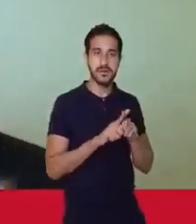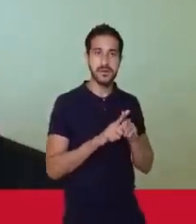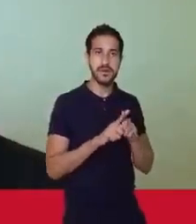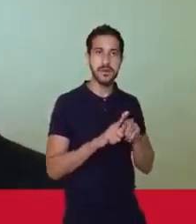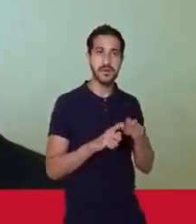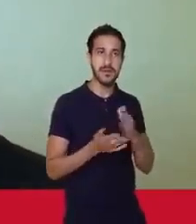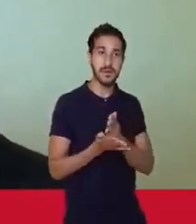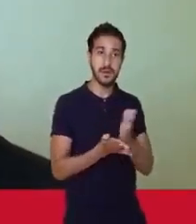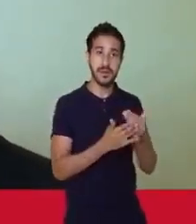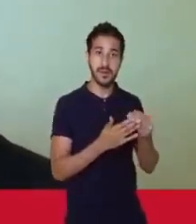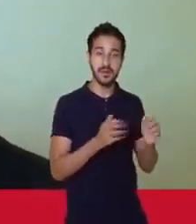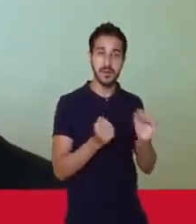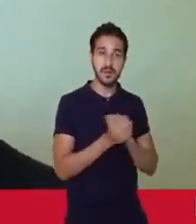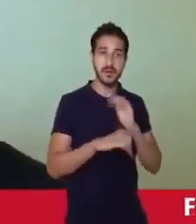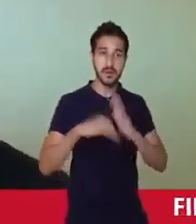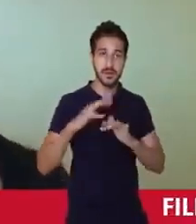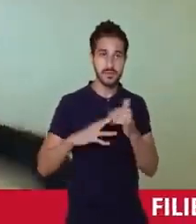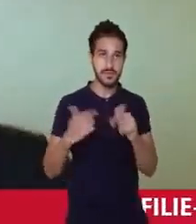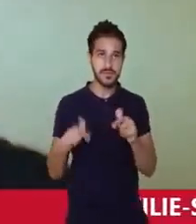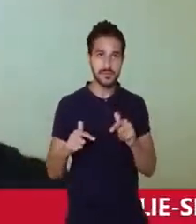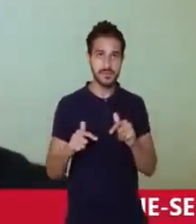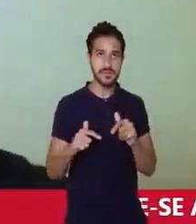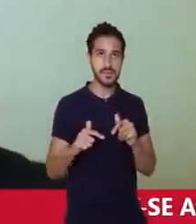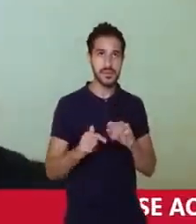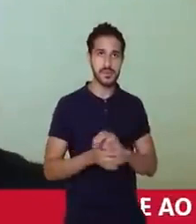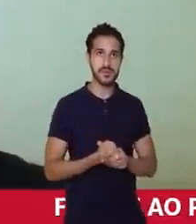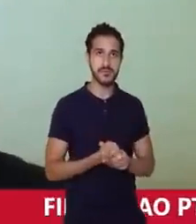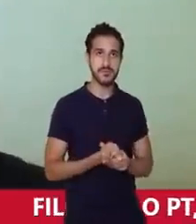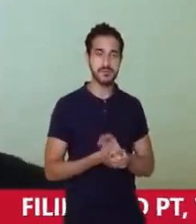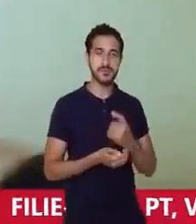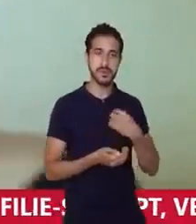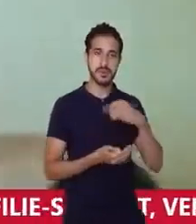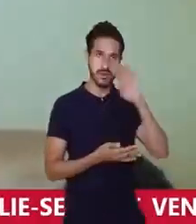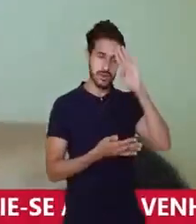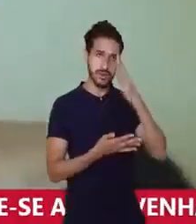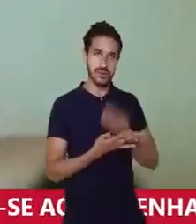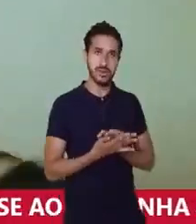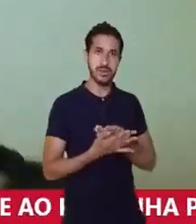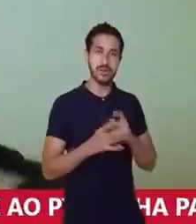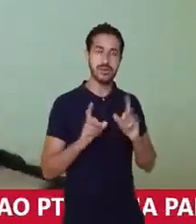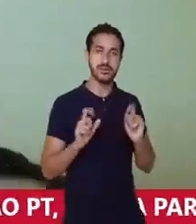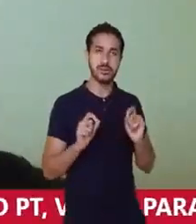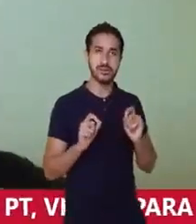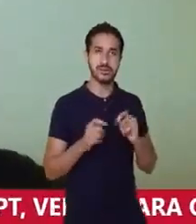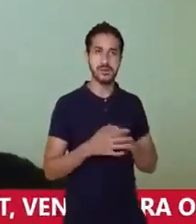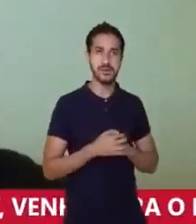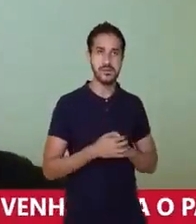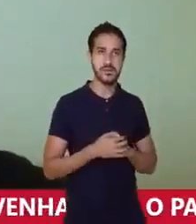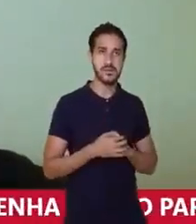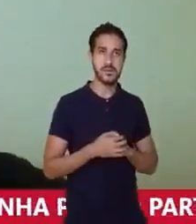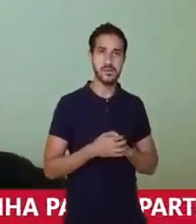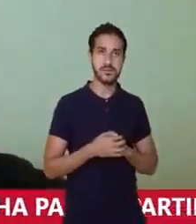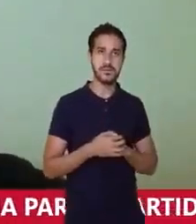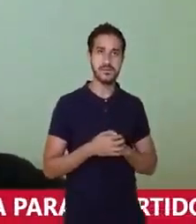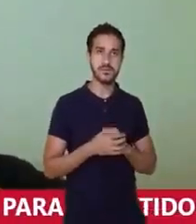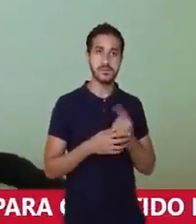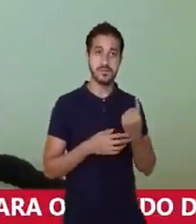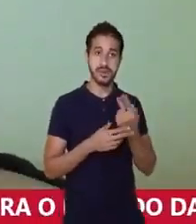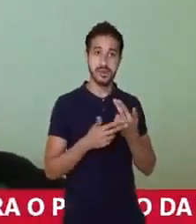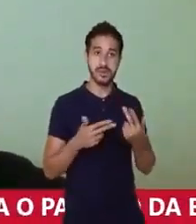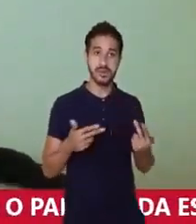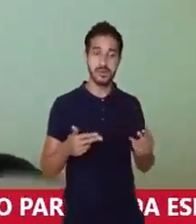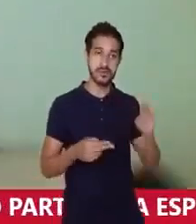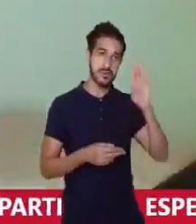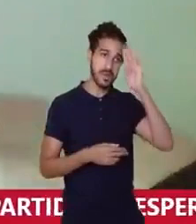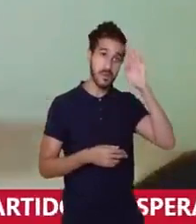seriam repartidos com o trabalhador. Eu acredito, sabe, Bongás, que uma das